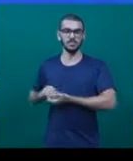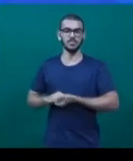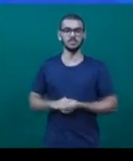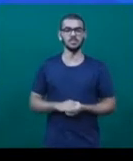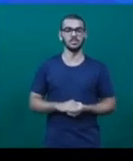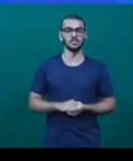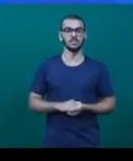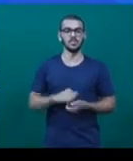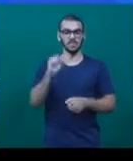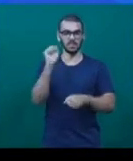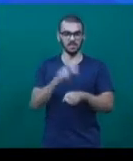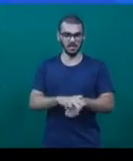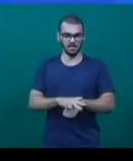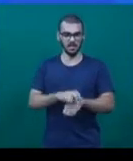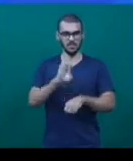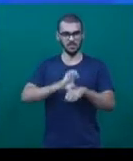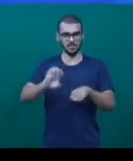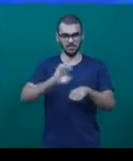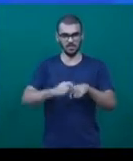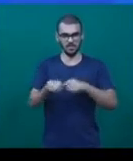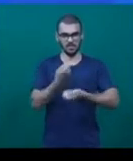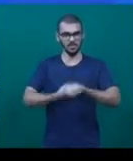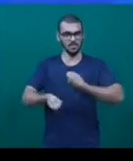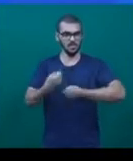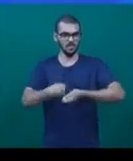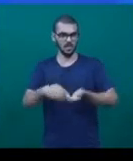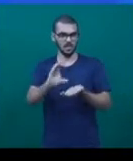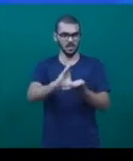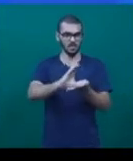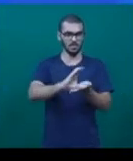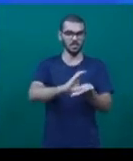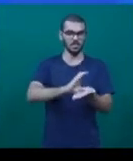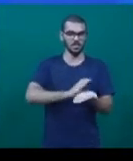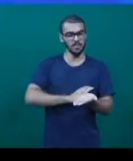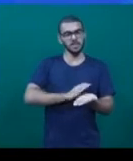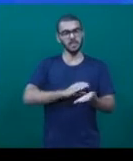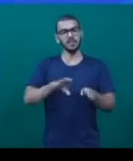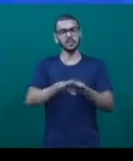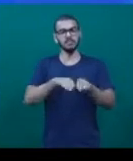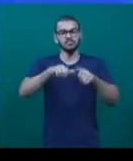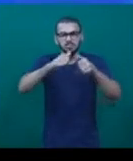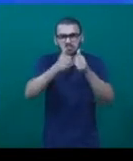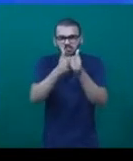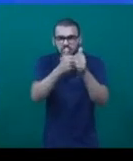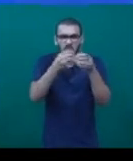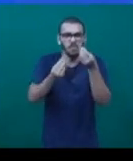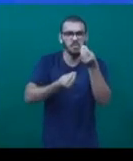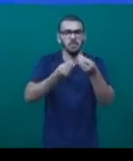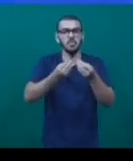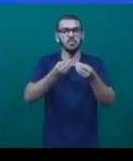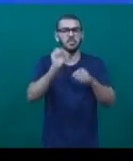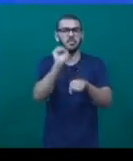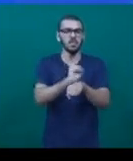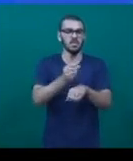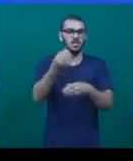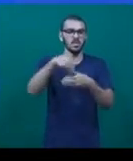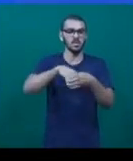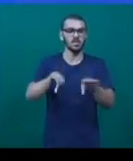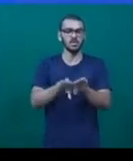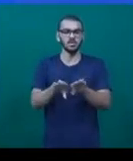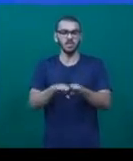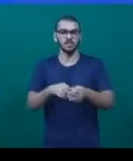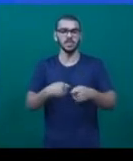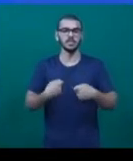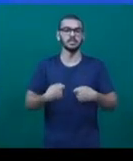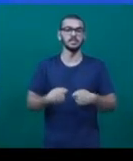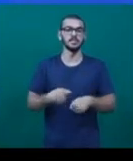ludmilaribeiro@fundacaocdl.org.br. Vaga para estágio administrativo, para controle de estoque, acompanhamento de movimentações do sistema Proteus.